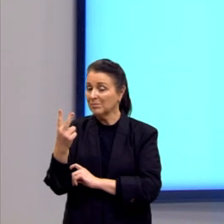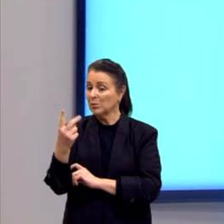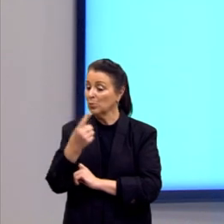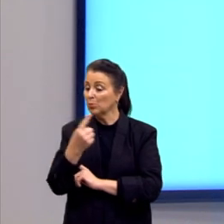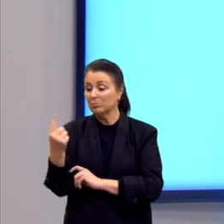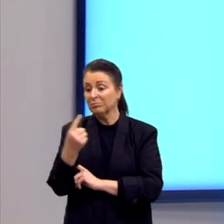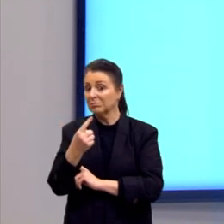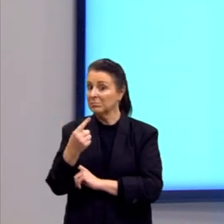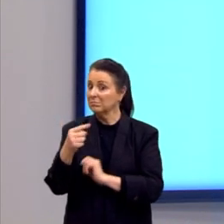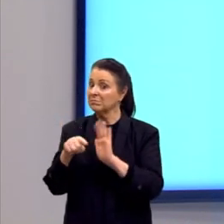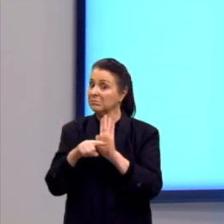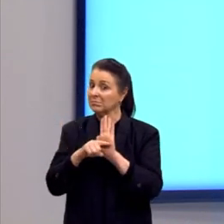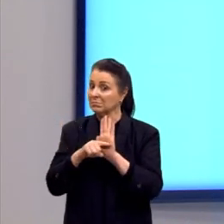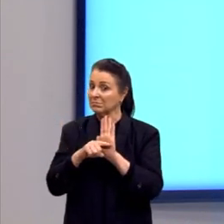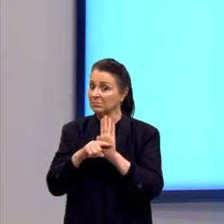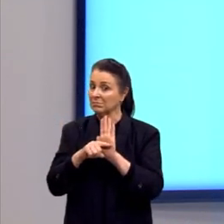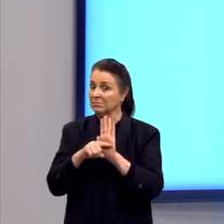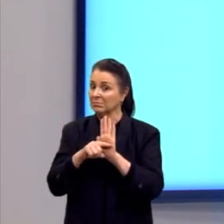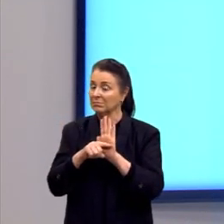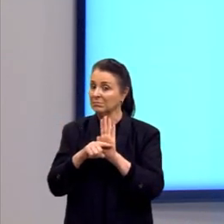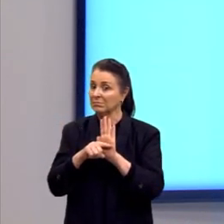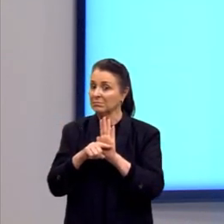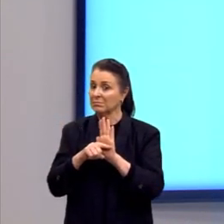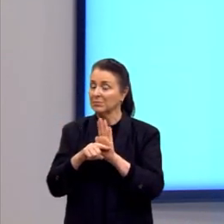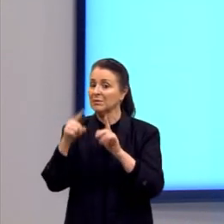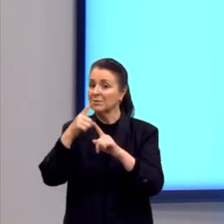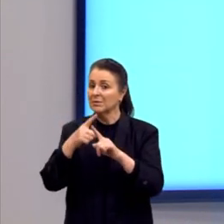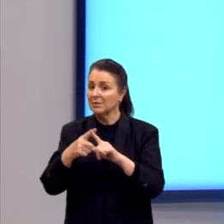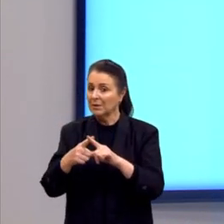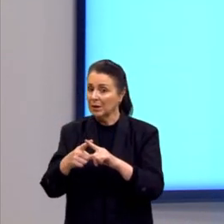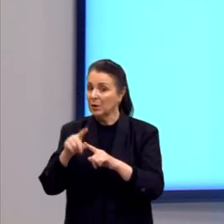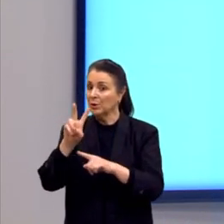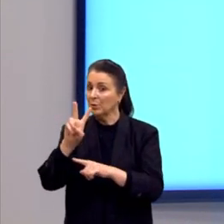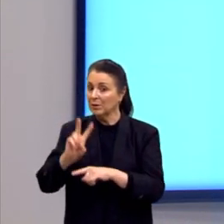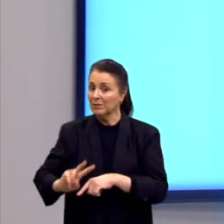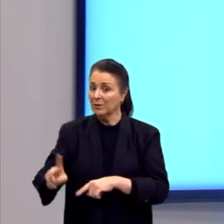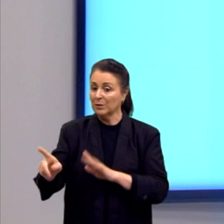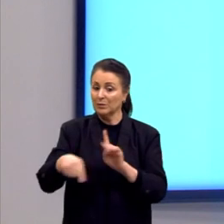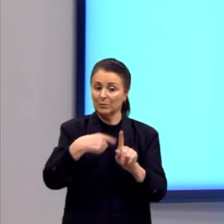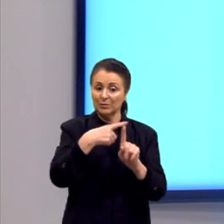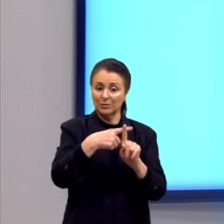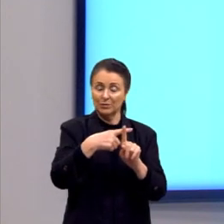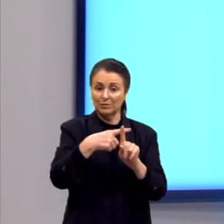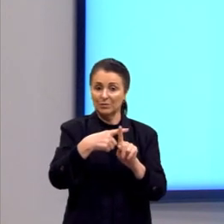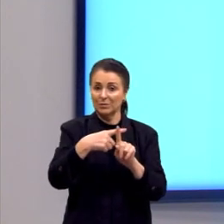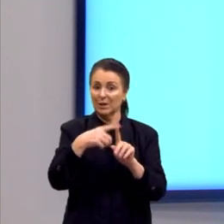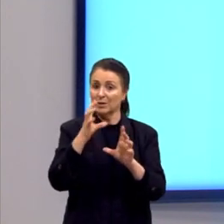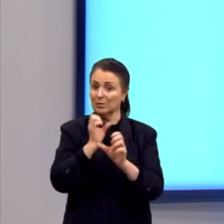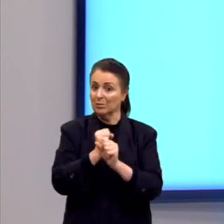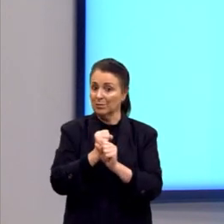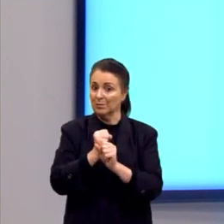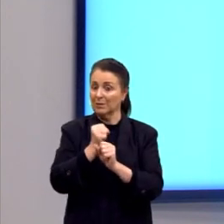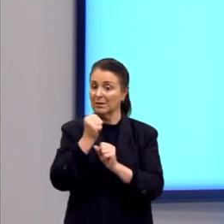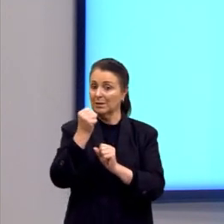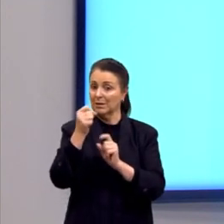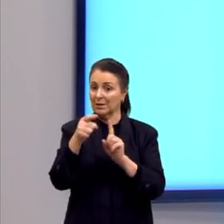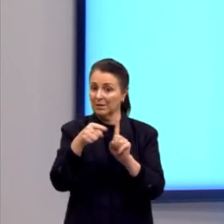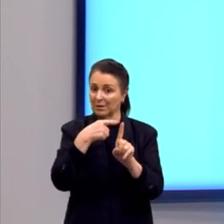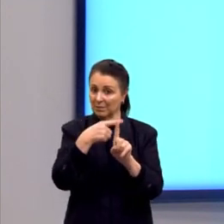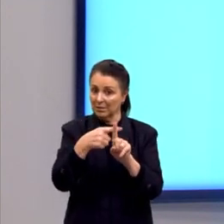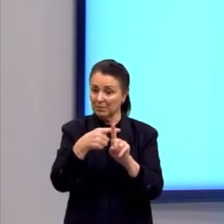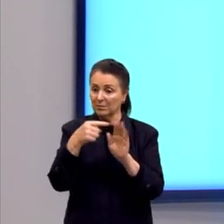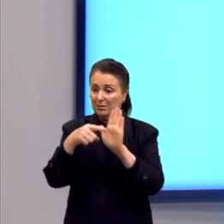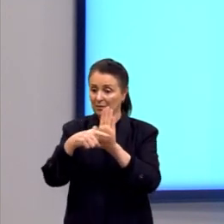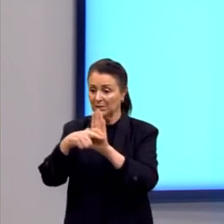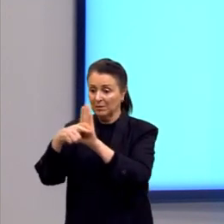negativo porque se nós multiplicamos dois valores positivos resulta em mais se multiplicamos os dois valores